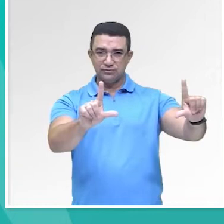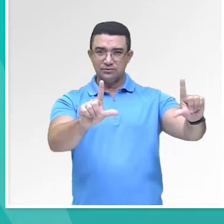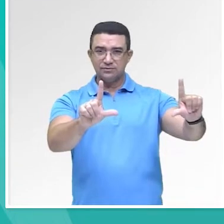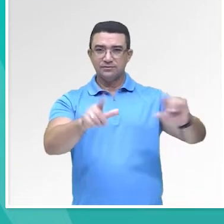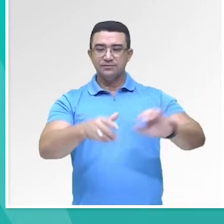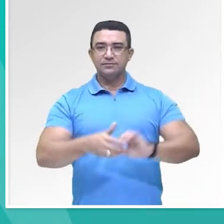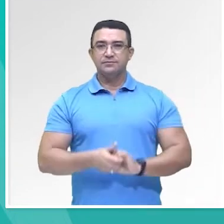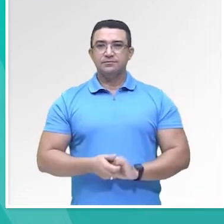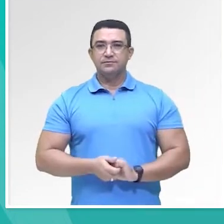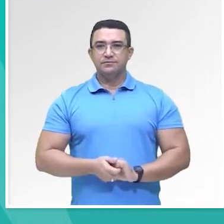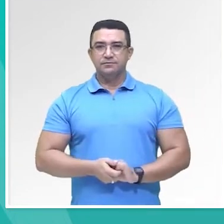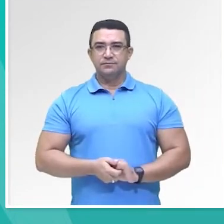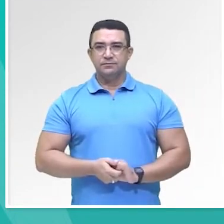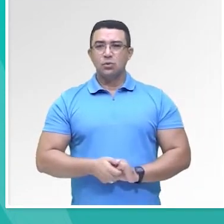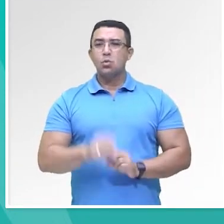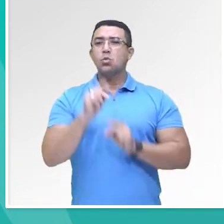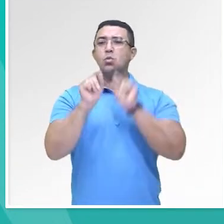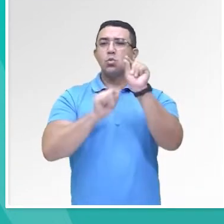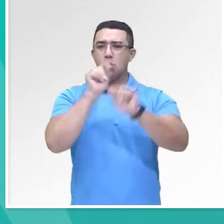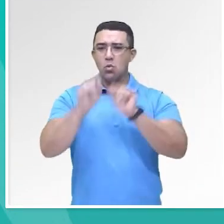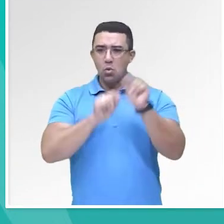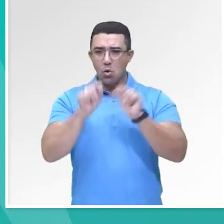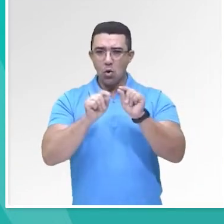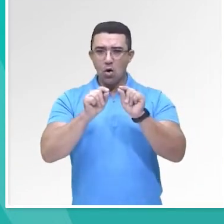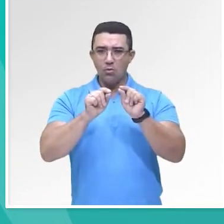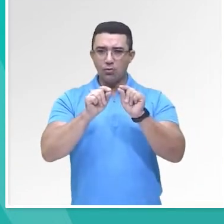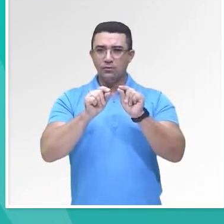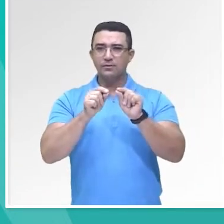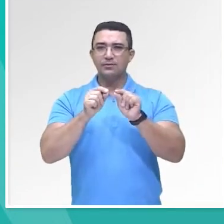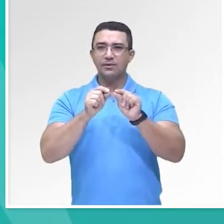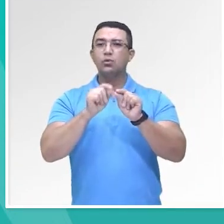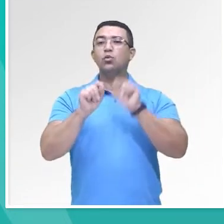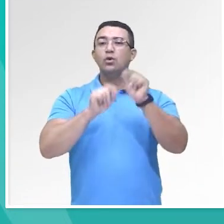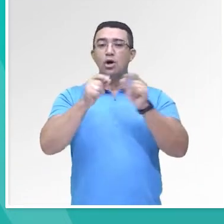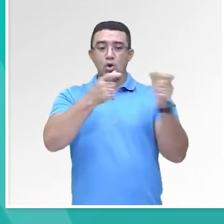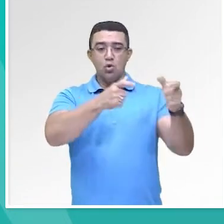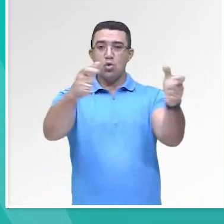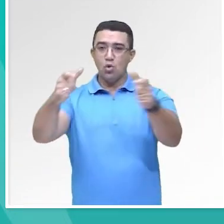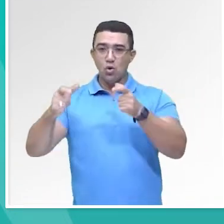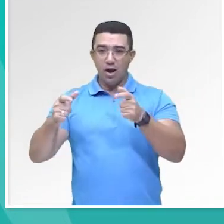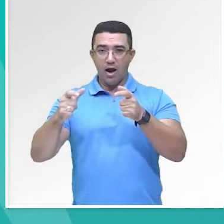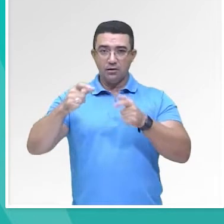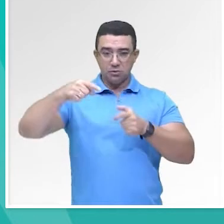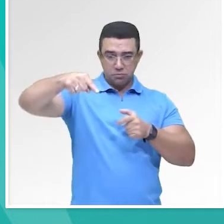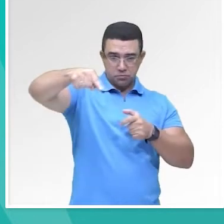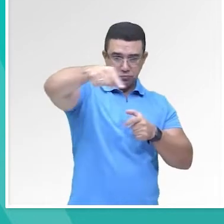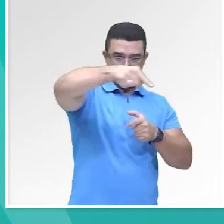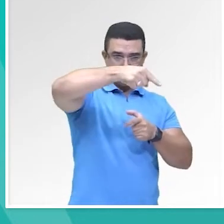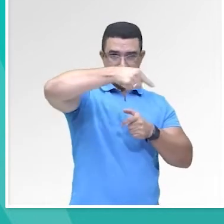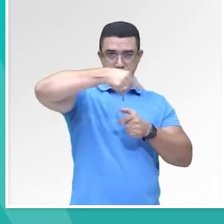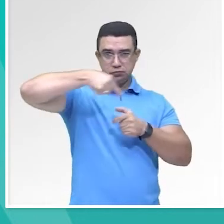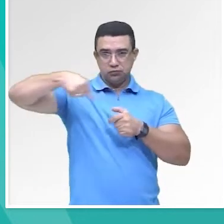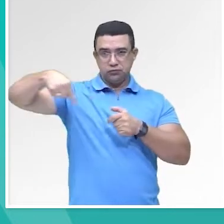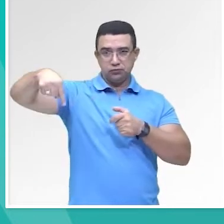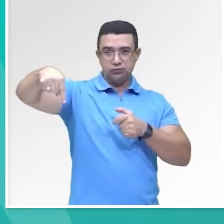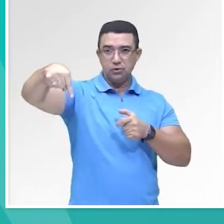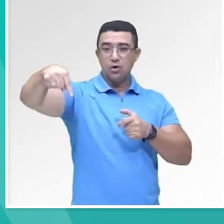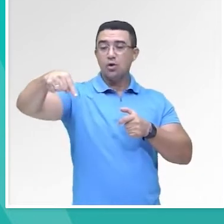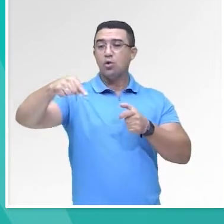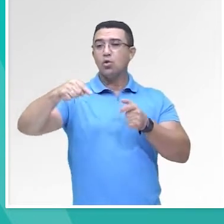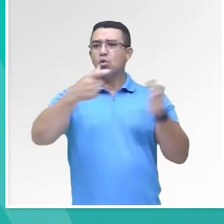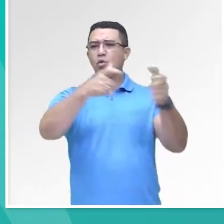como era o estádio e depois vocês vão ver como o estádio é hoje. Então, o atletismo é uma